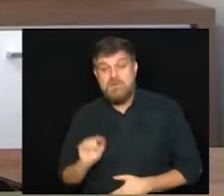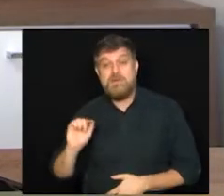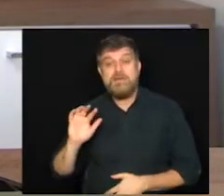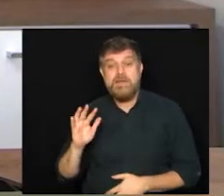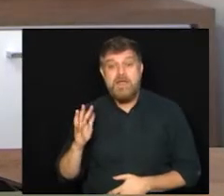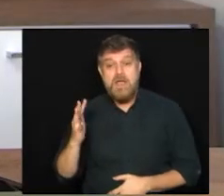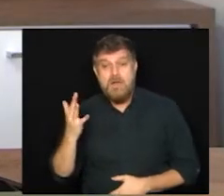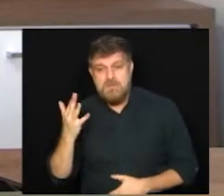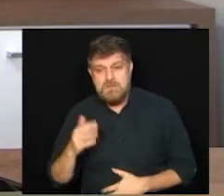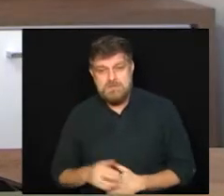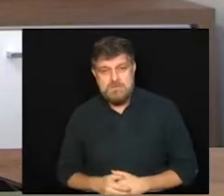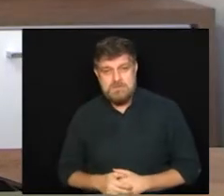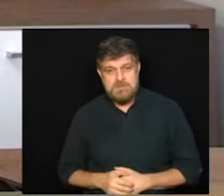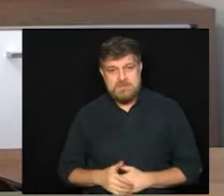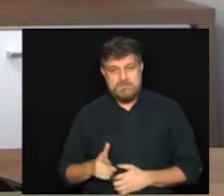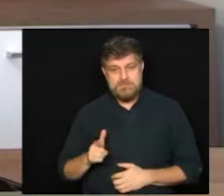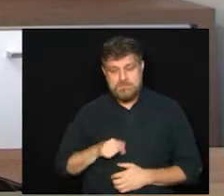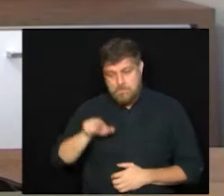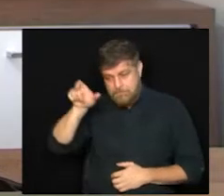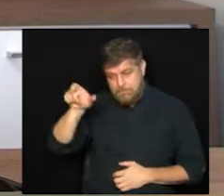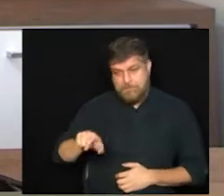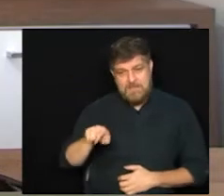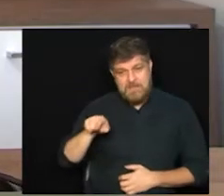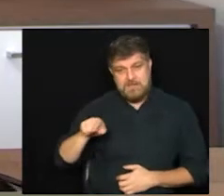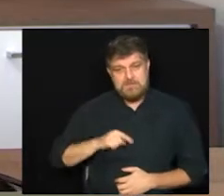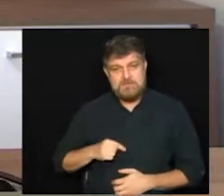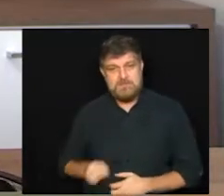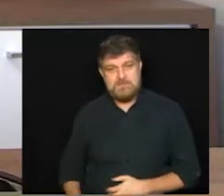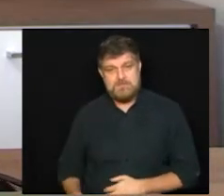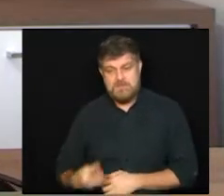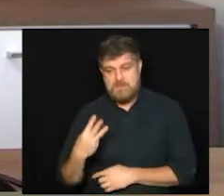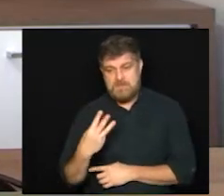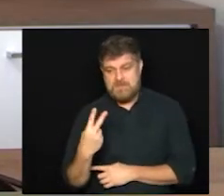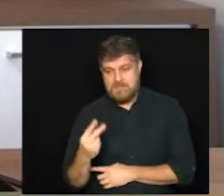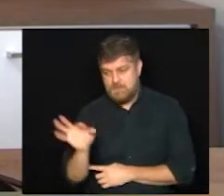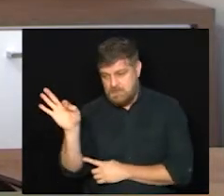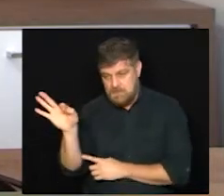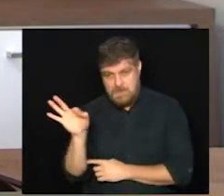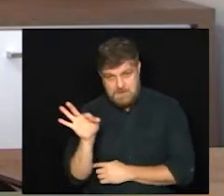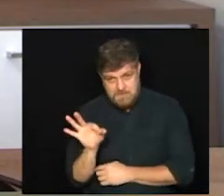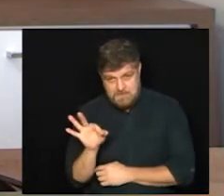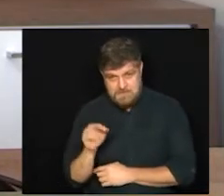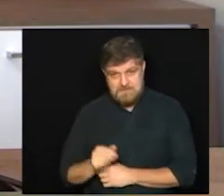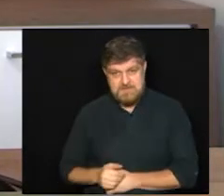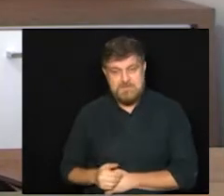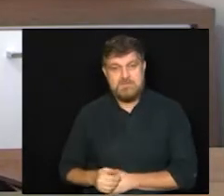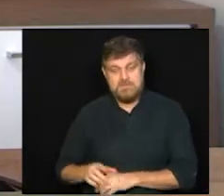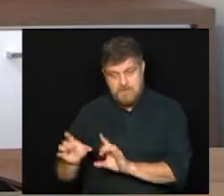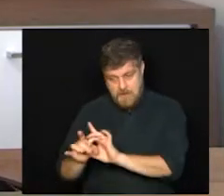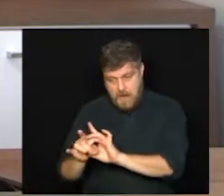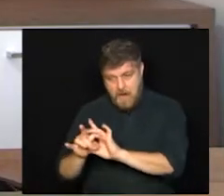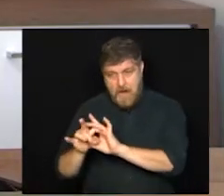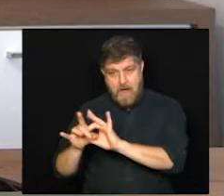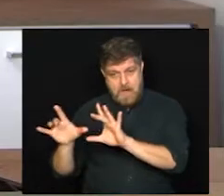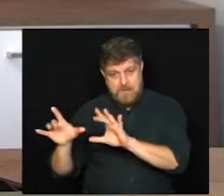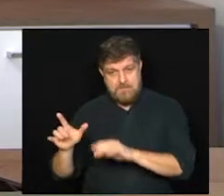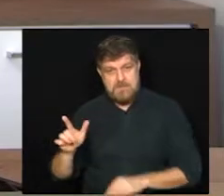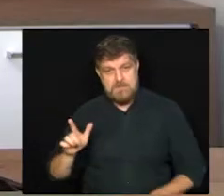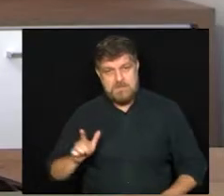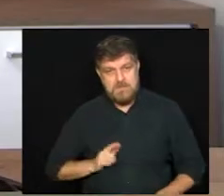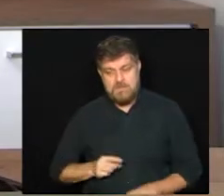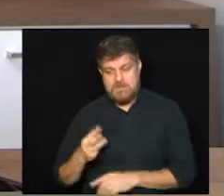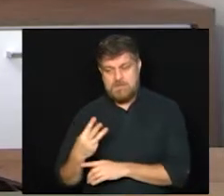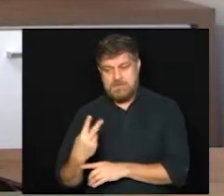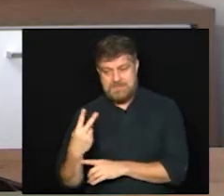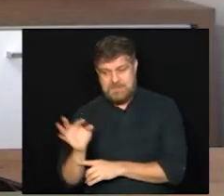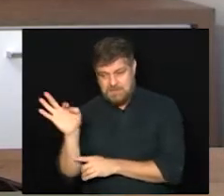ele tem, a Receita diz que ele tem isenção de 32% do faturamento dele. Então, 32%